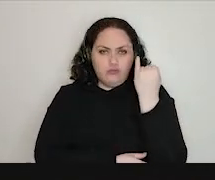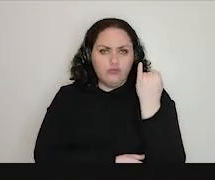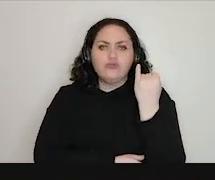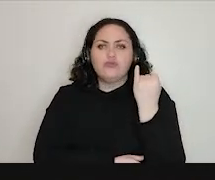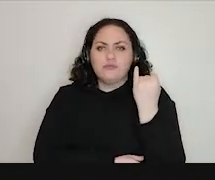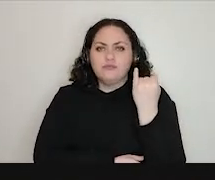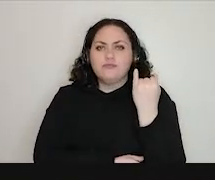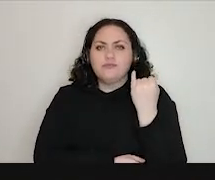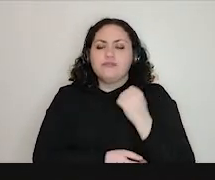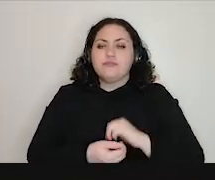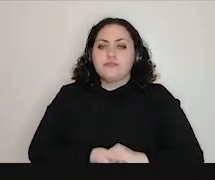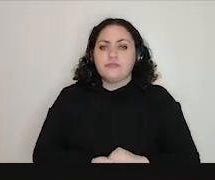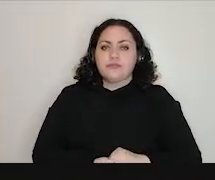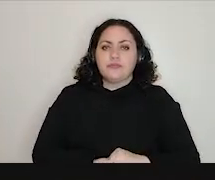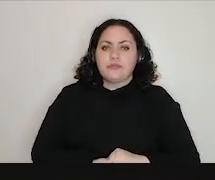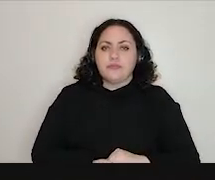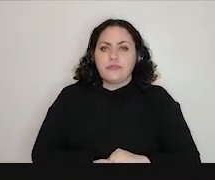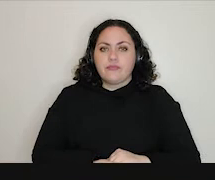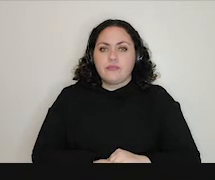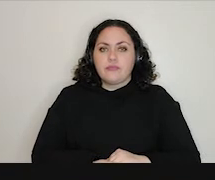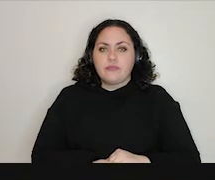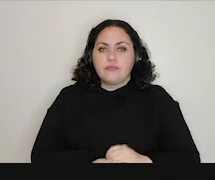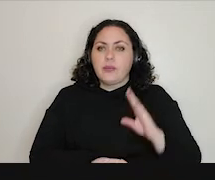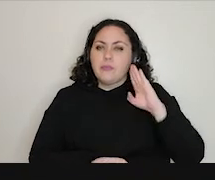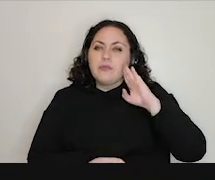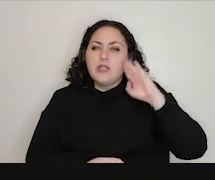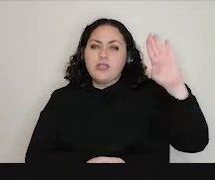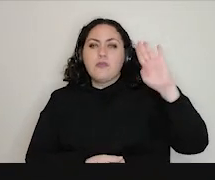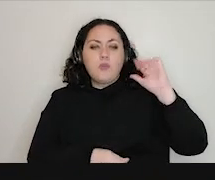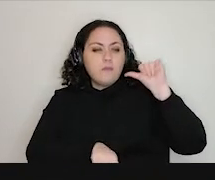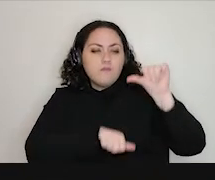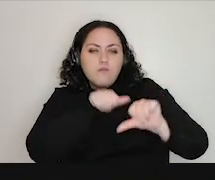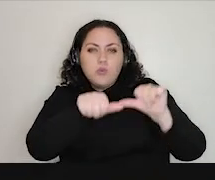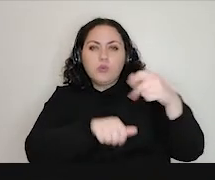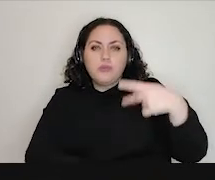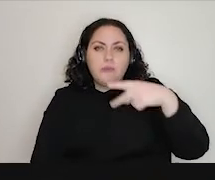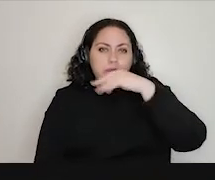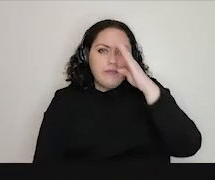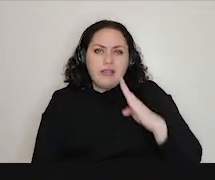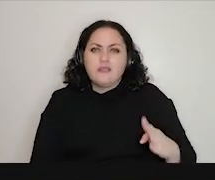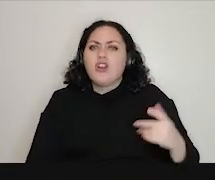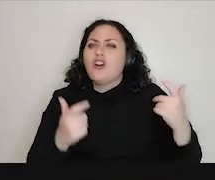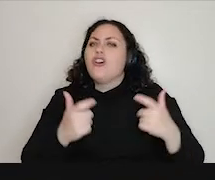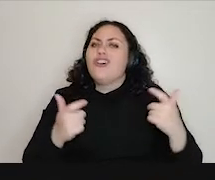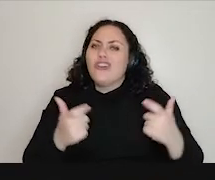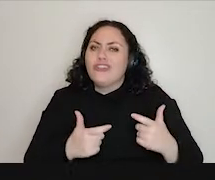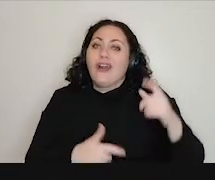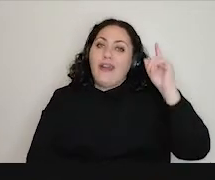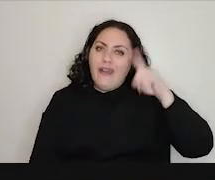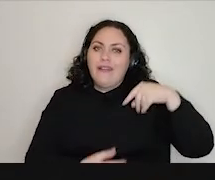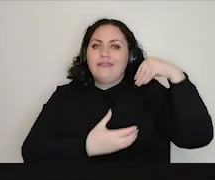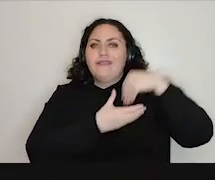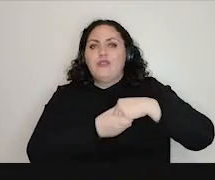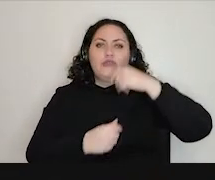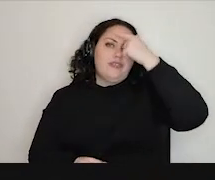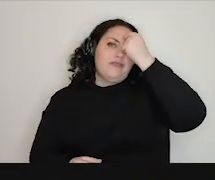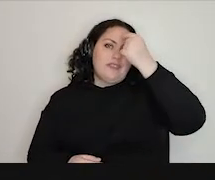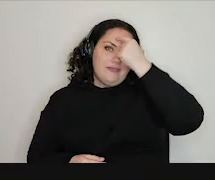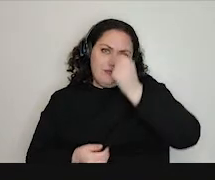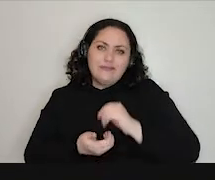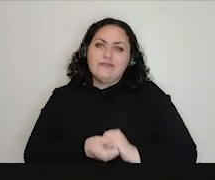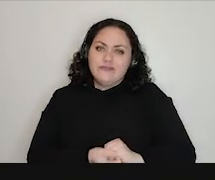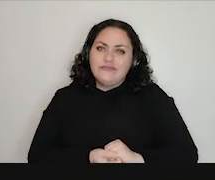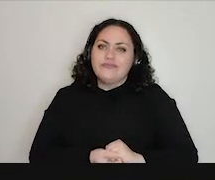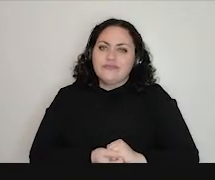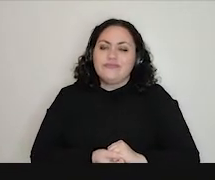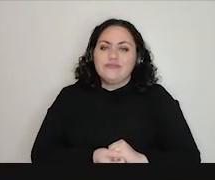principais mudanças, as mudanças mais significativas que a gente teve no Brasil vieram desse lugar. Né? As